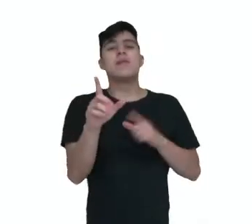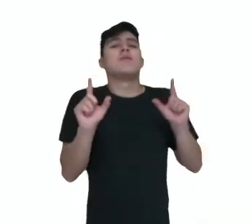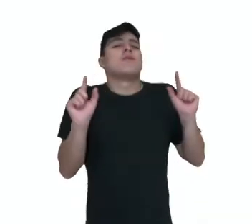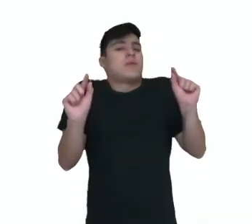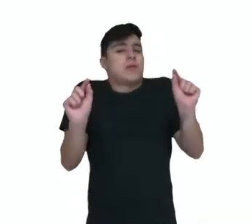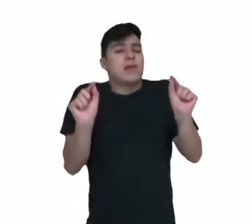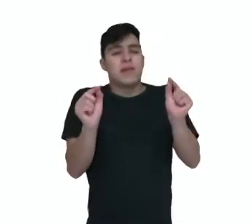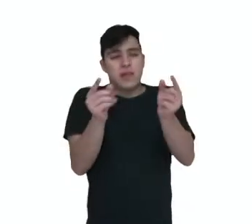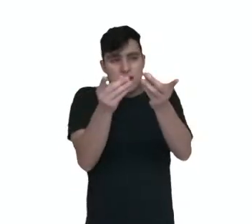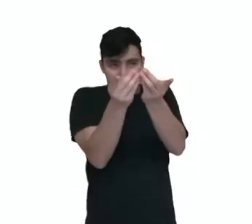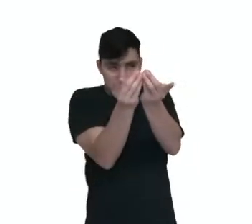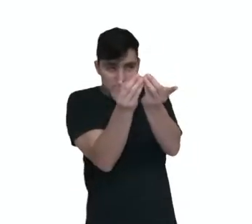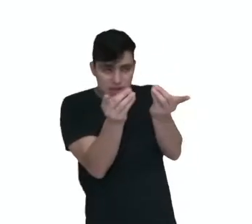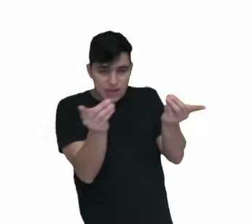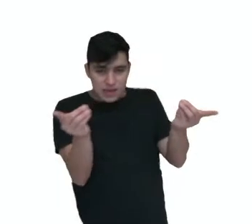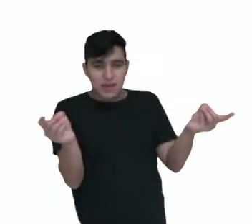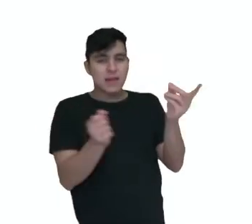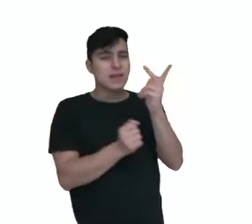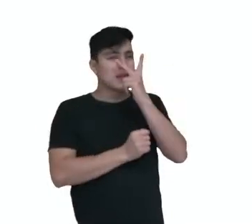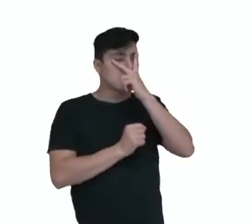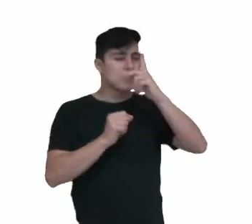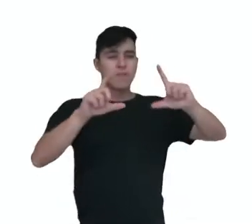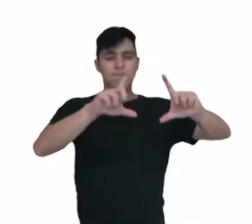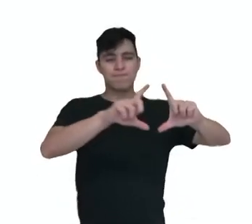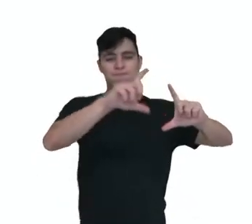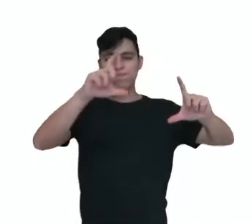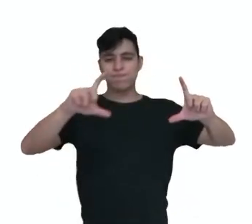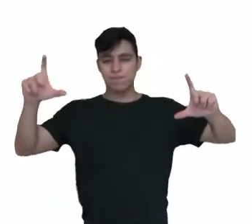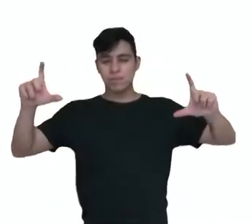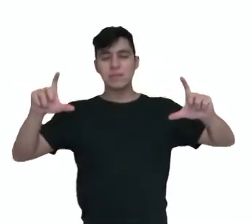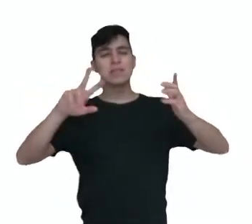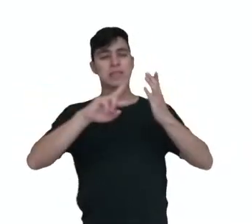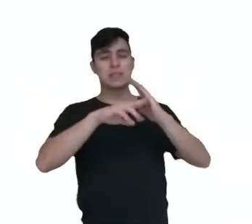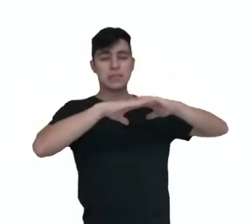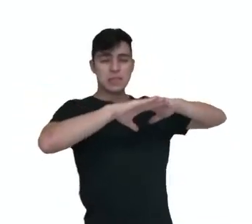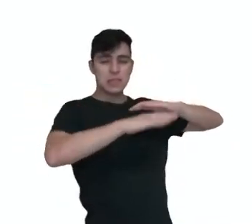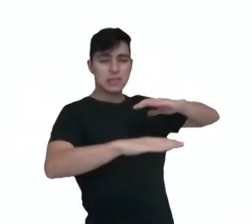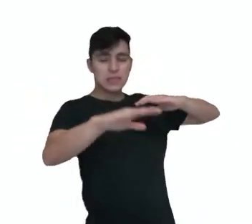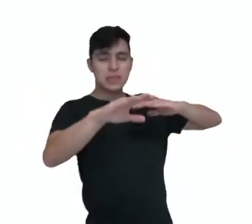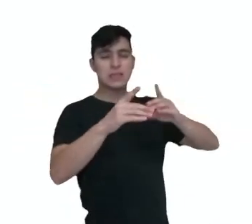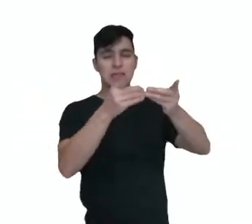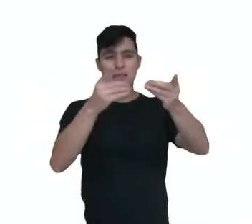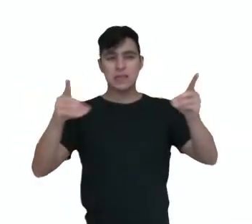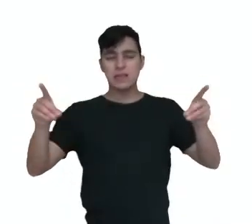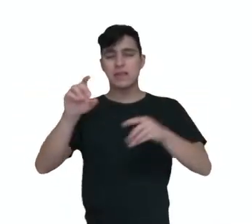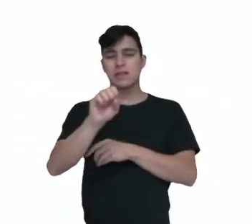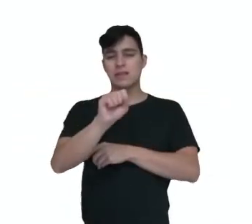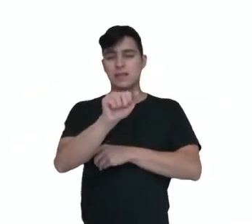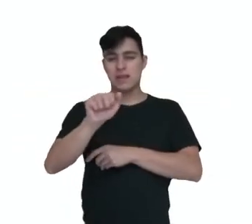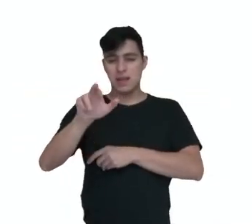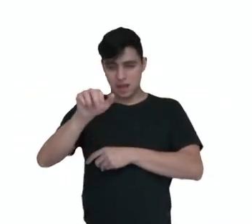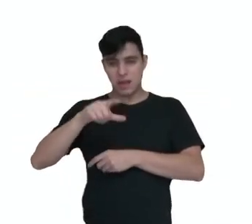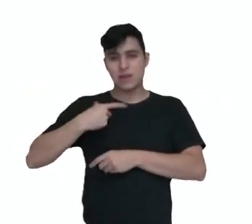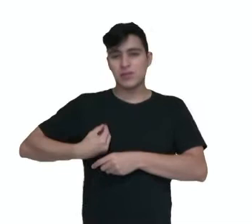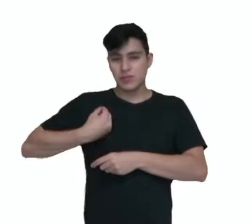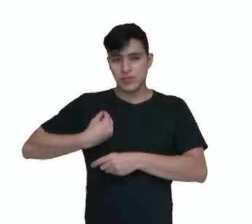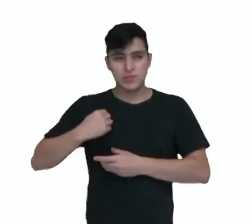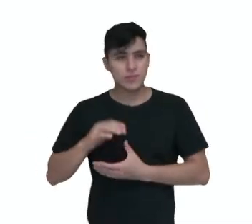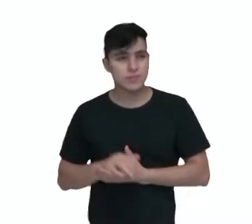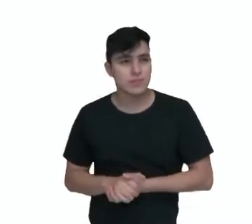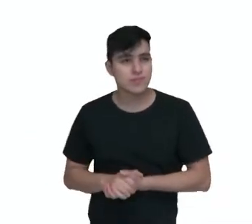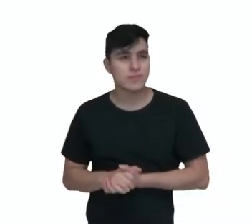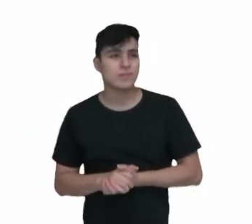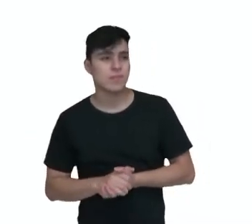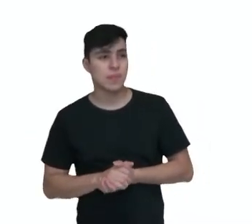vejam aqui, ó, né, toda essa região em que o deserto do Saara se faz presente. E daí a gente vai passando